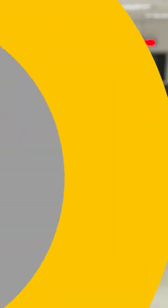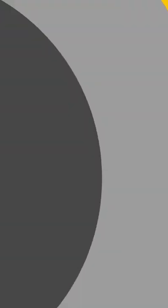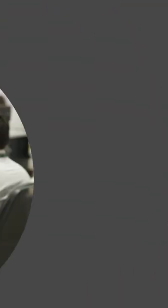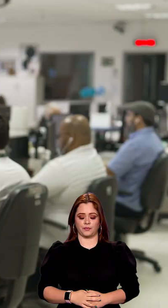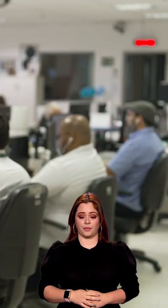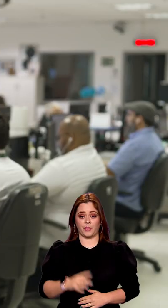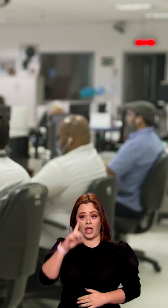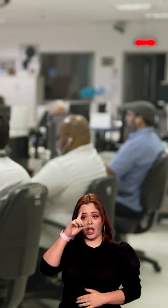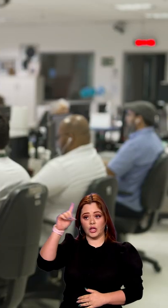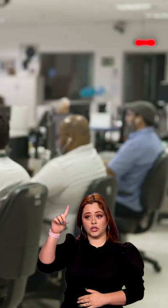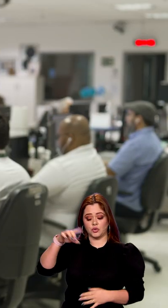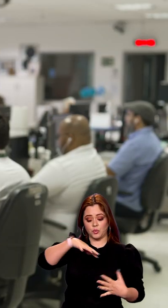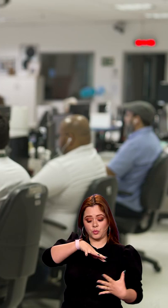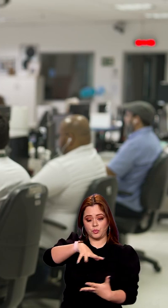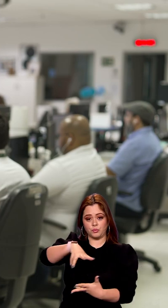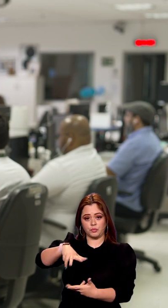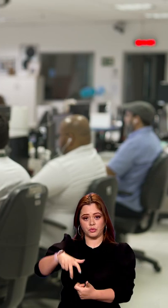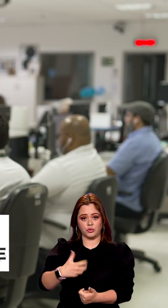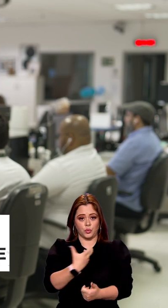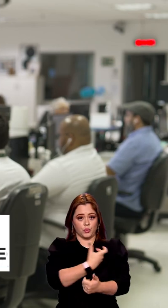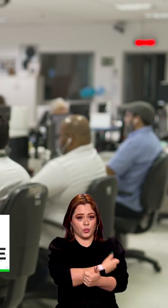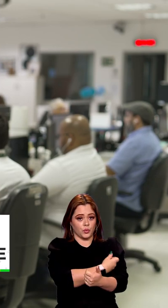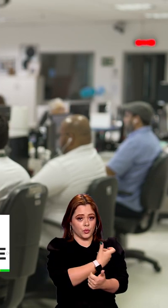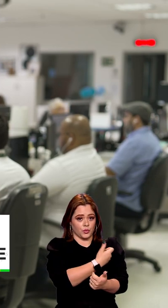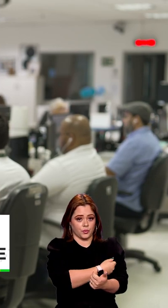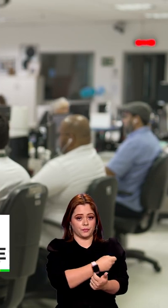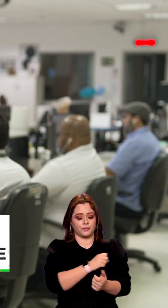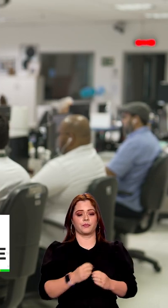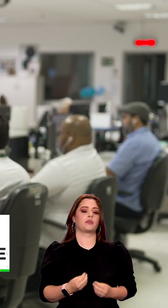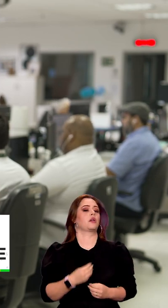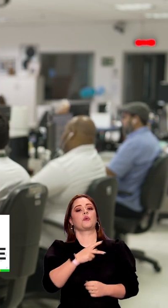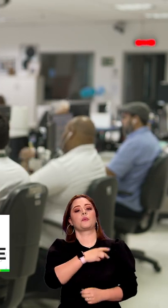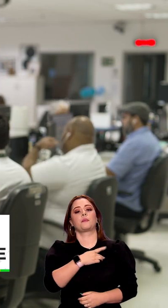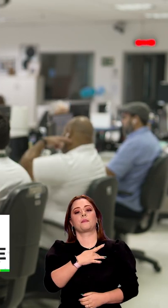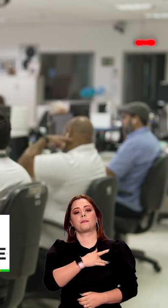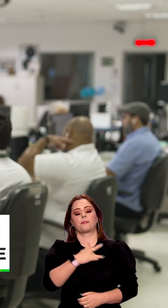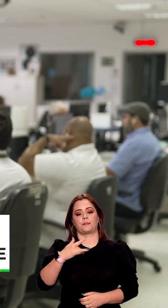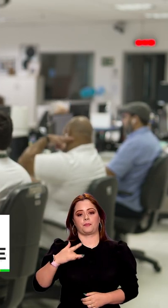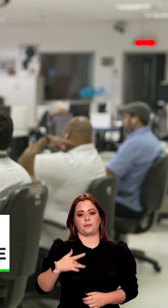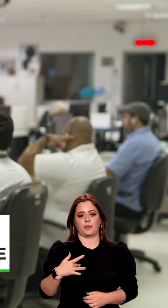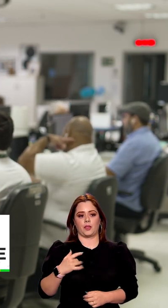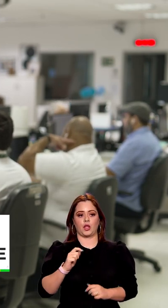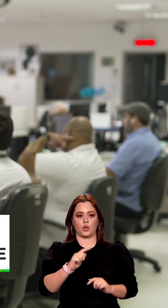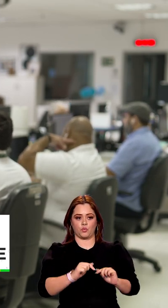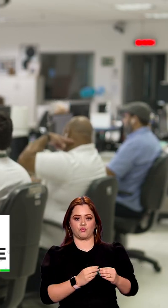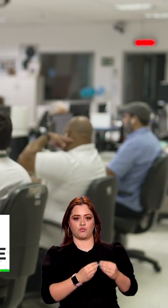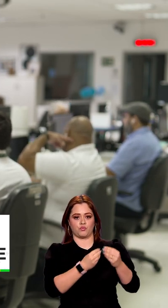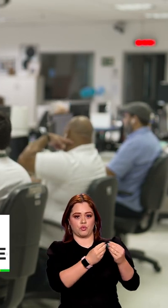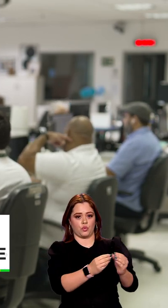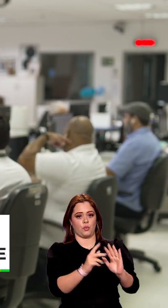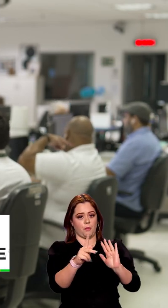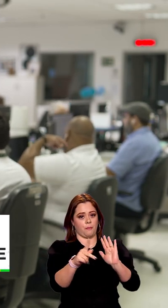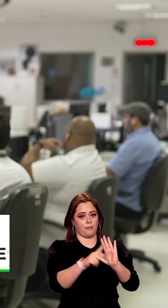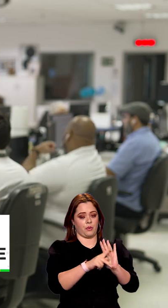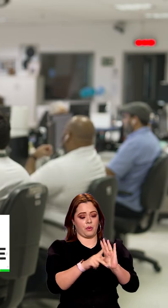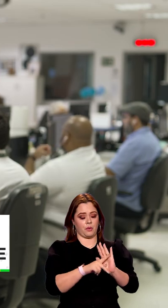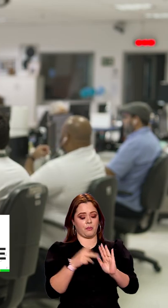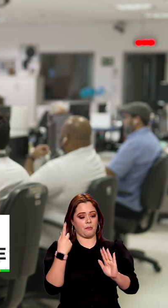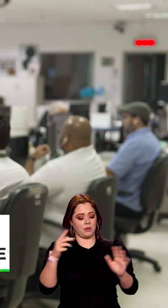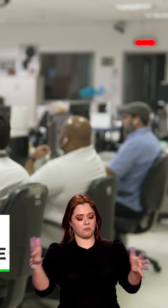mil. Dia Mundial do Doador de Sangue. O Ministério da Saúde lançou hoje mais uma campanha